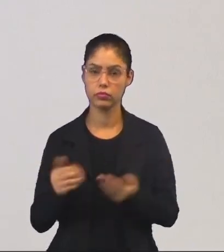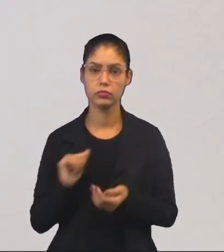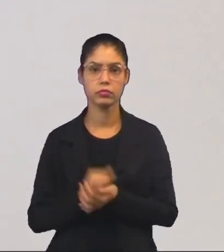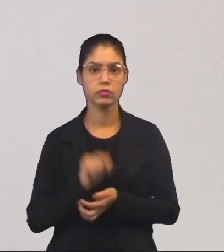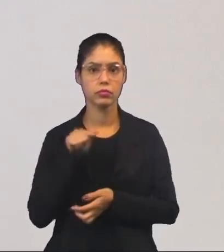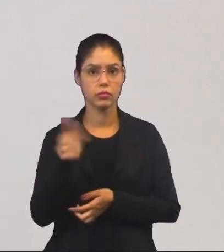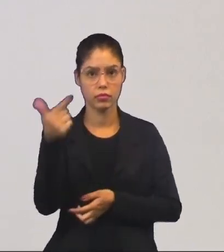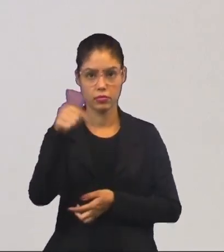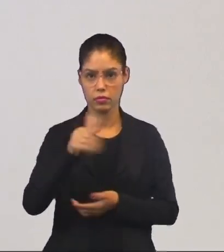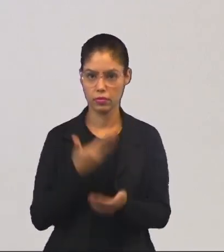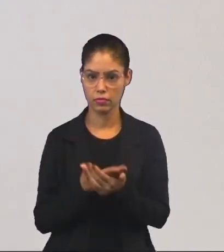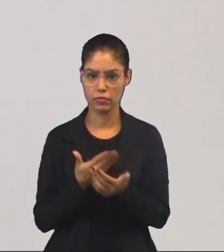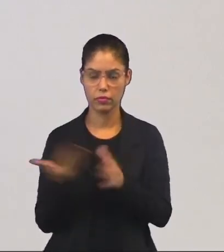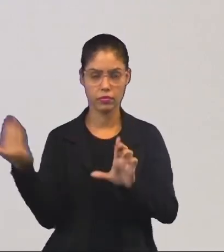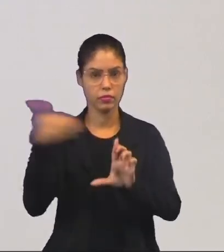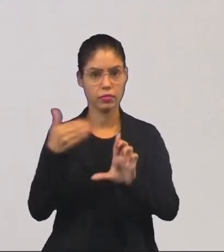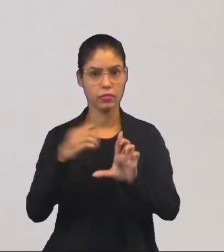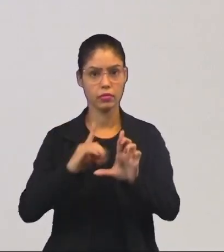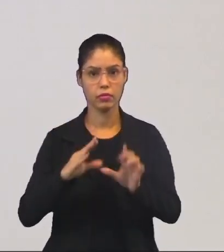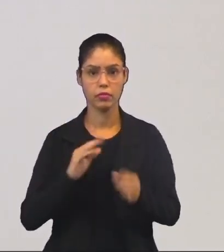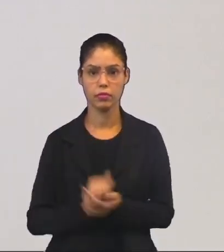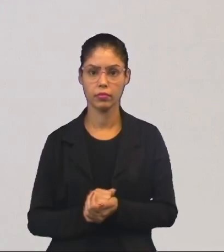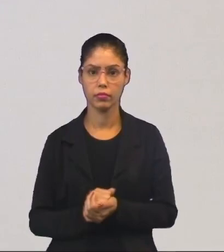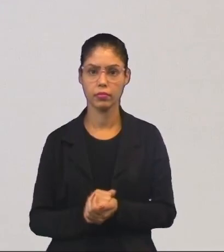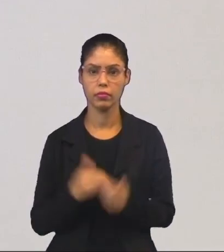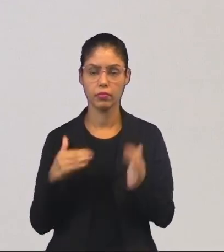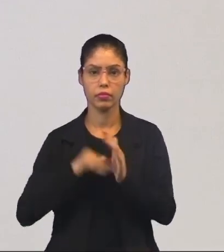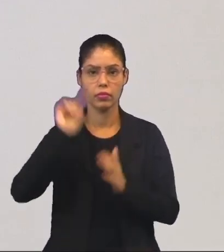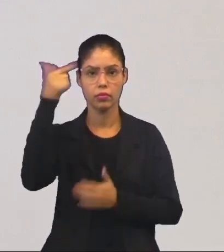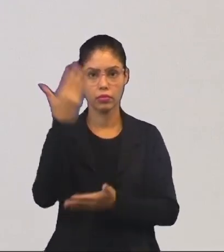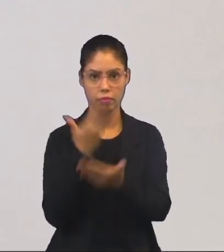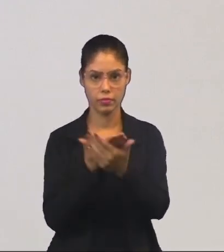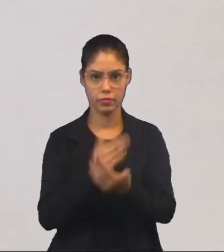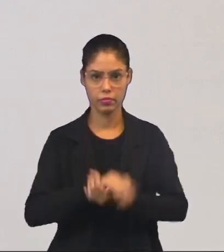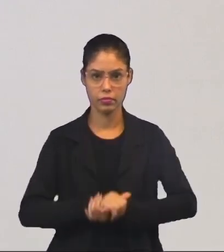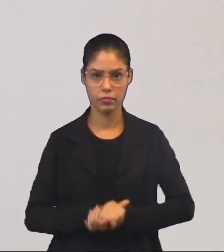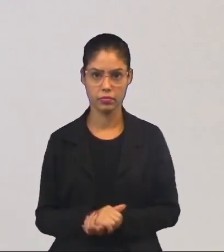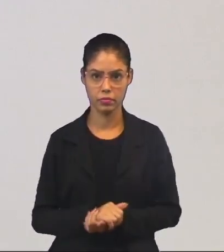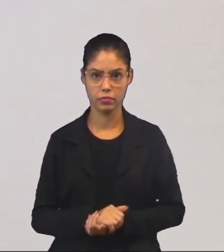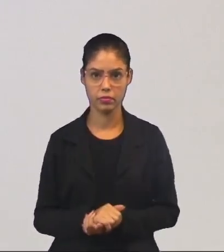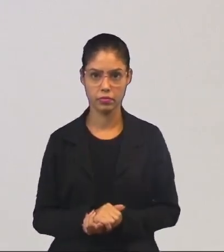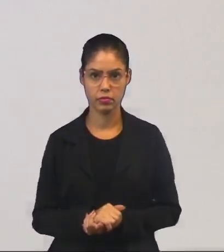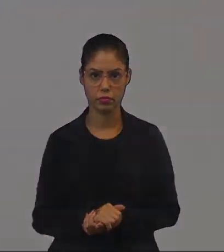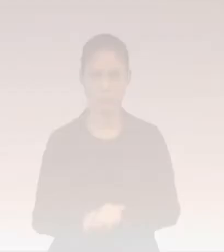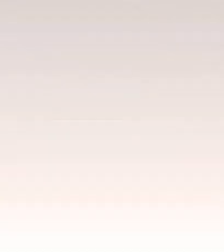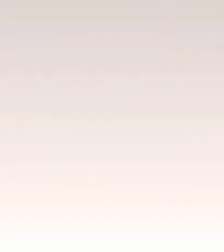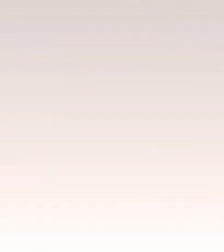hoje. Para rever essa aula, acesse a plataforma Eduque e até a próxima aula.